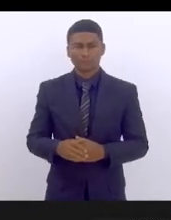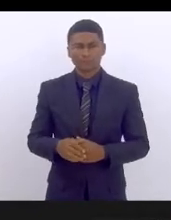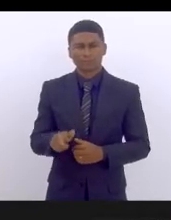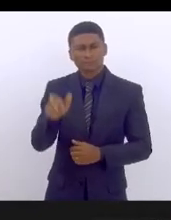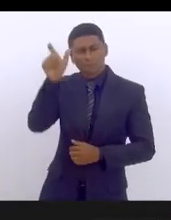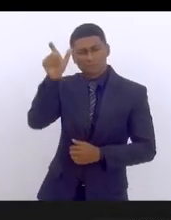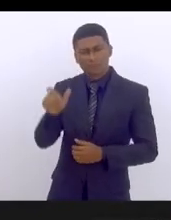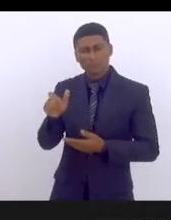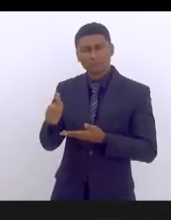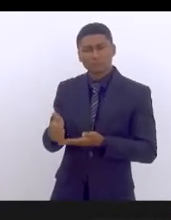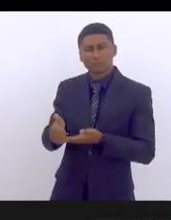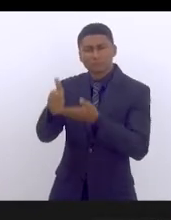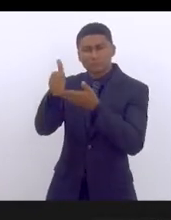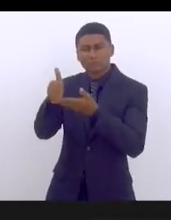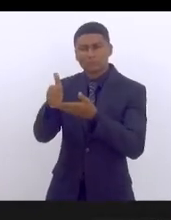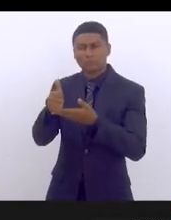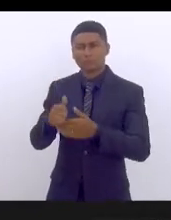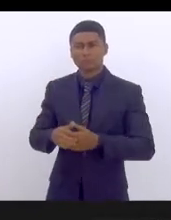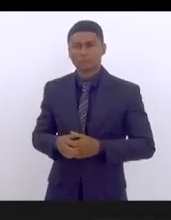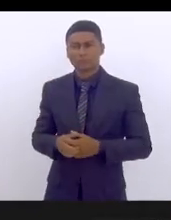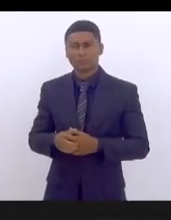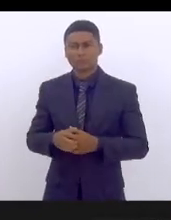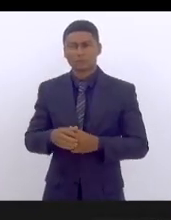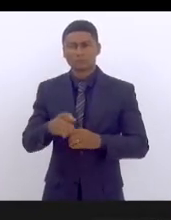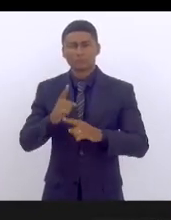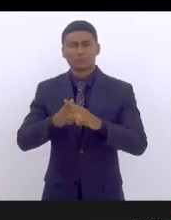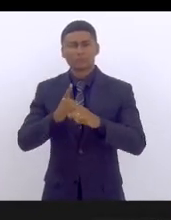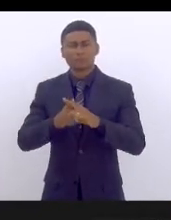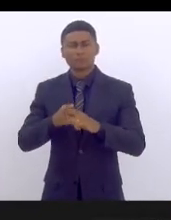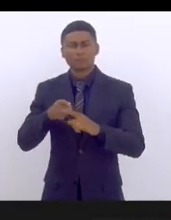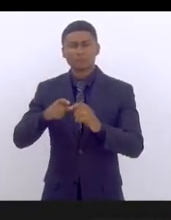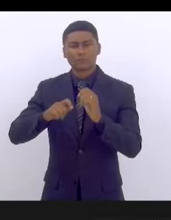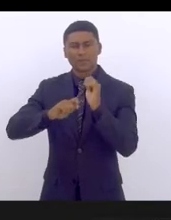que desativam aqui o nosso som.